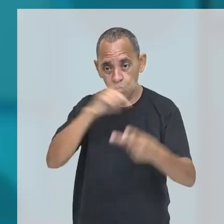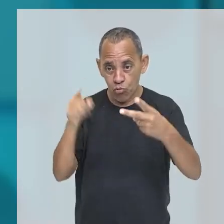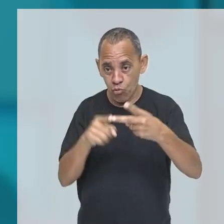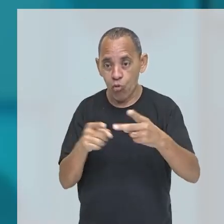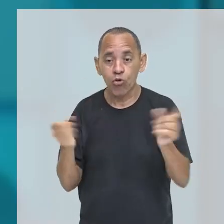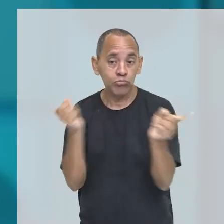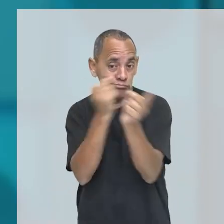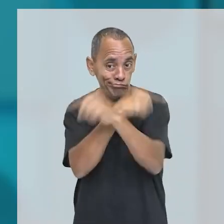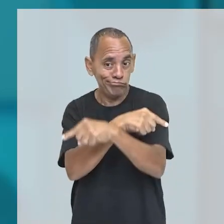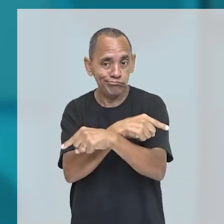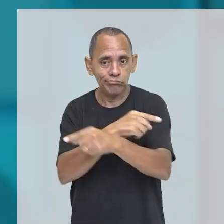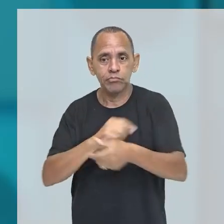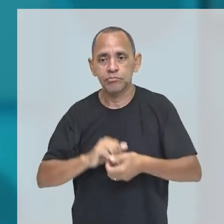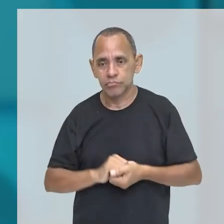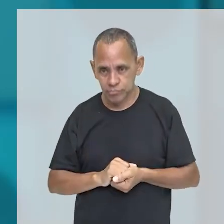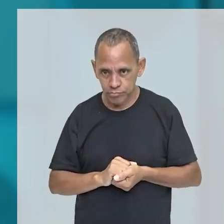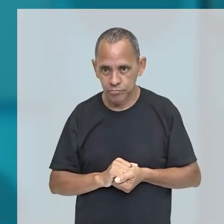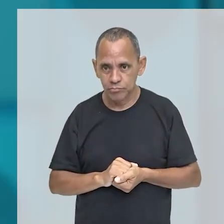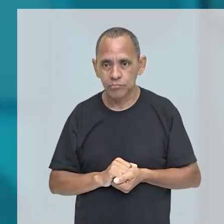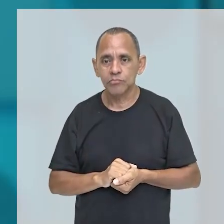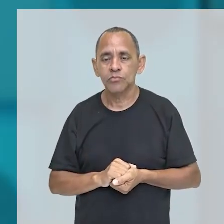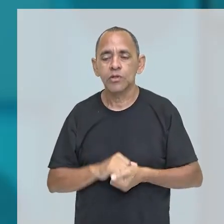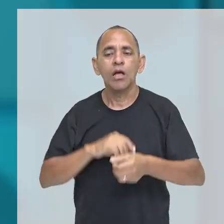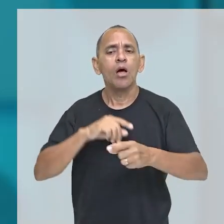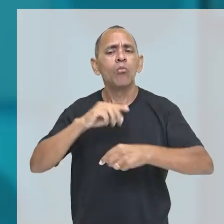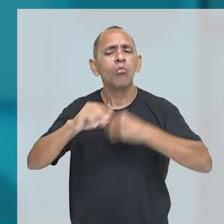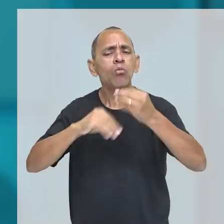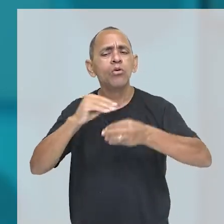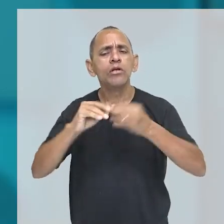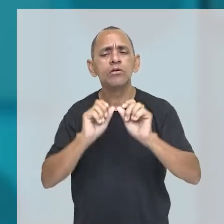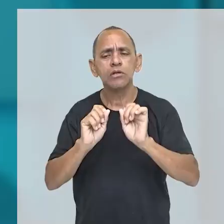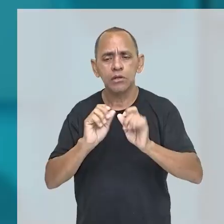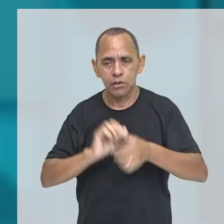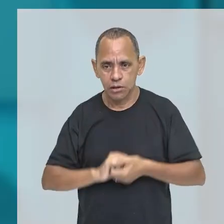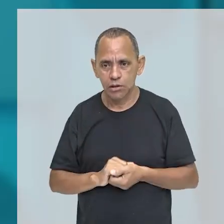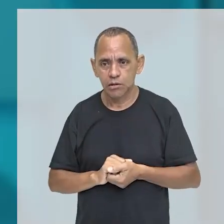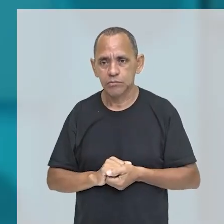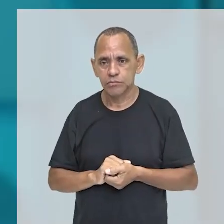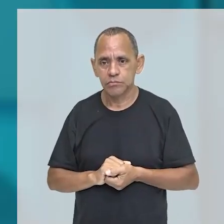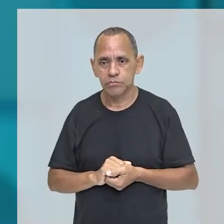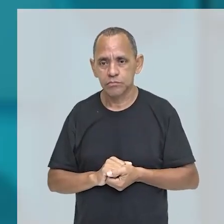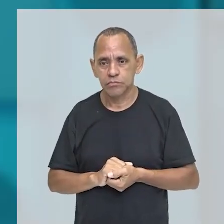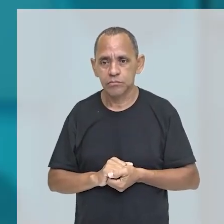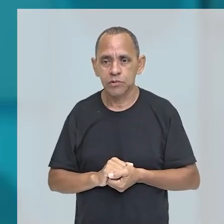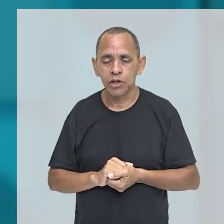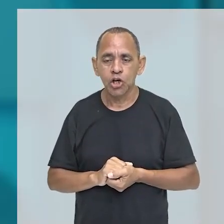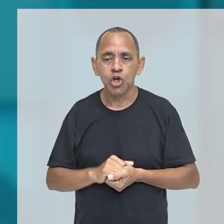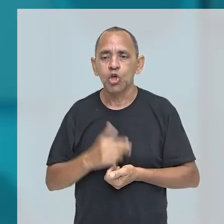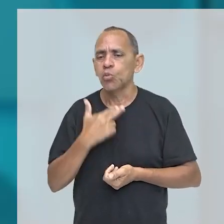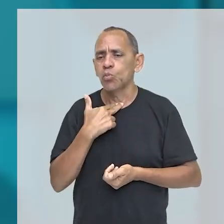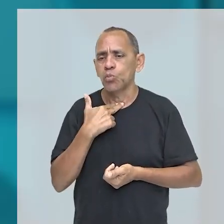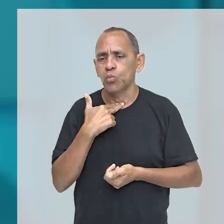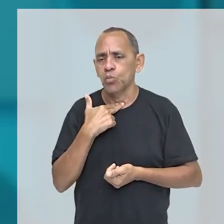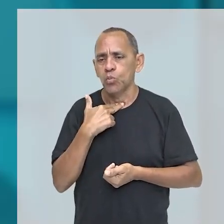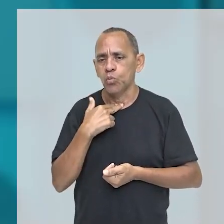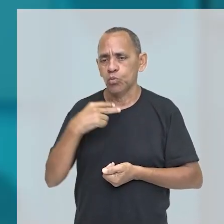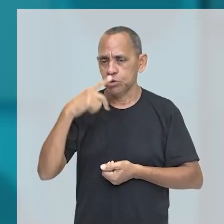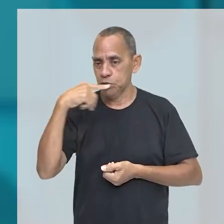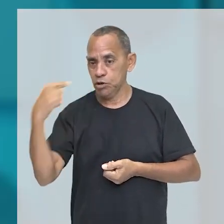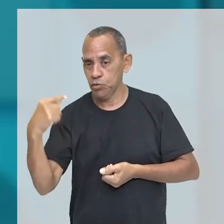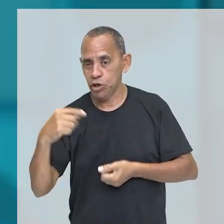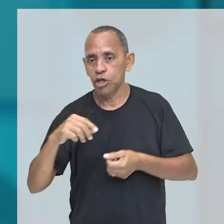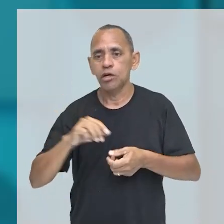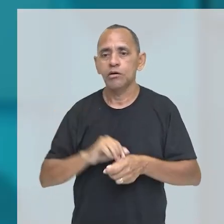oposição ou dando uma justificação. No caso aí, ela disse que ela não poderia sair. Por quê? Qual é o motivo? Qual